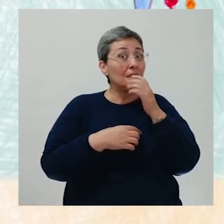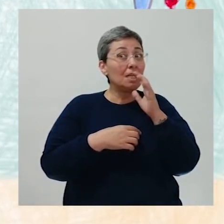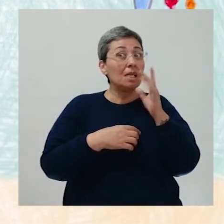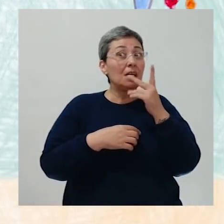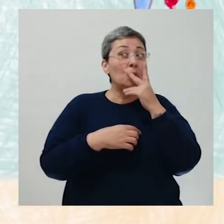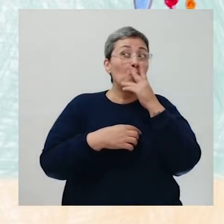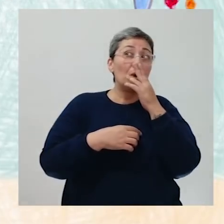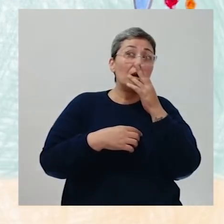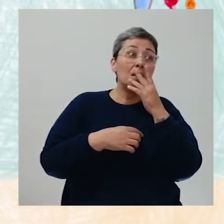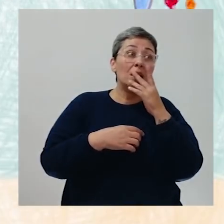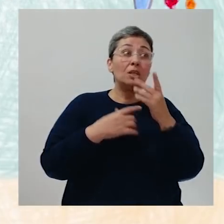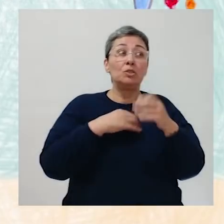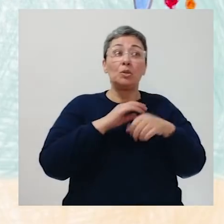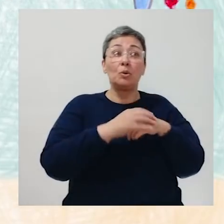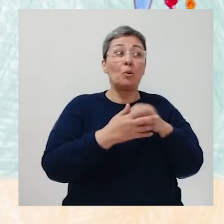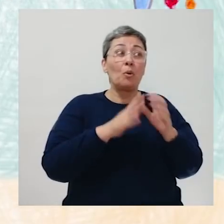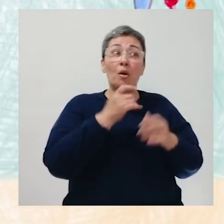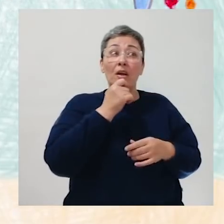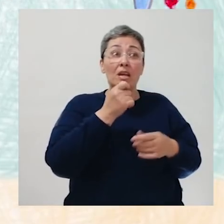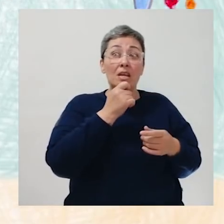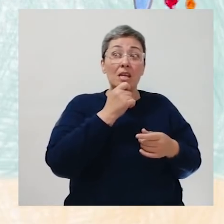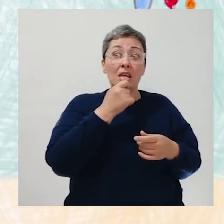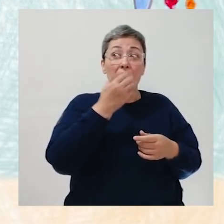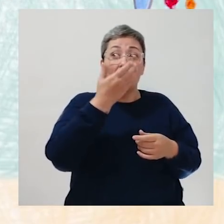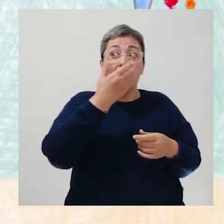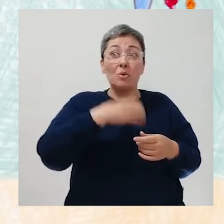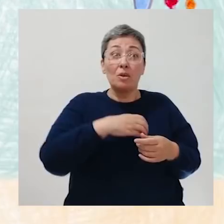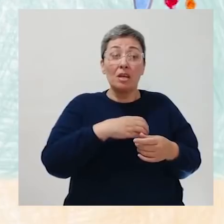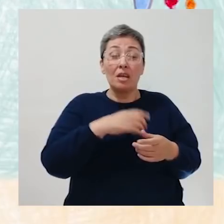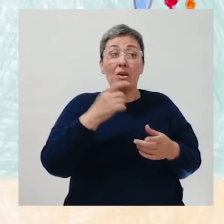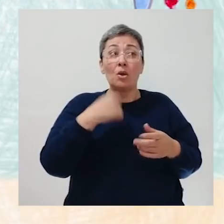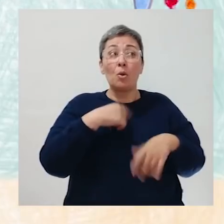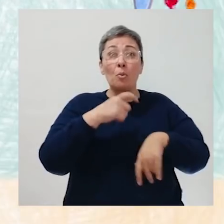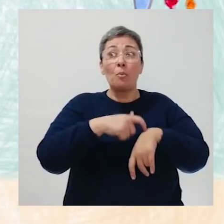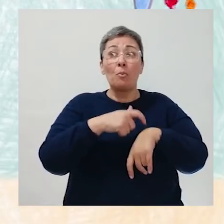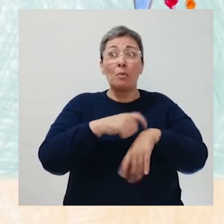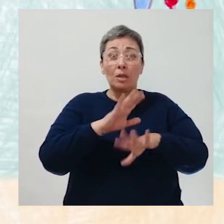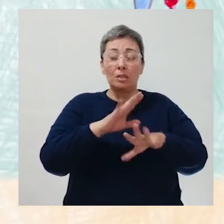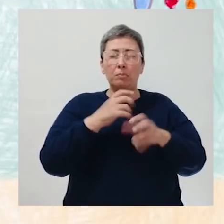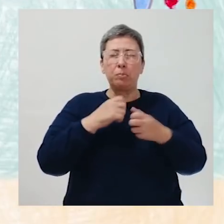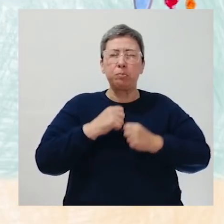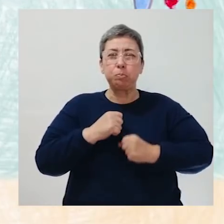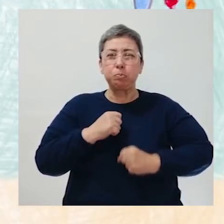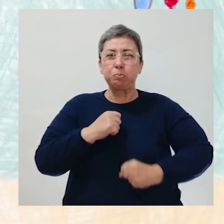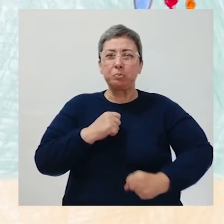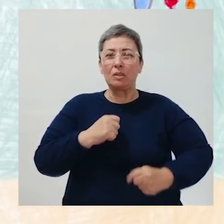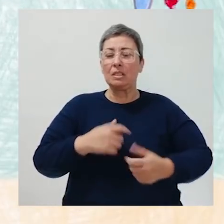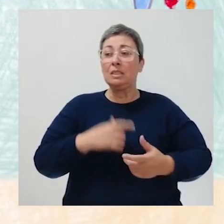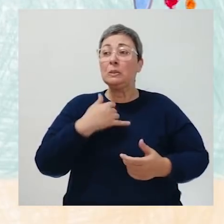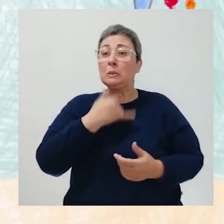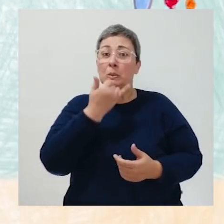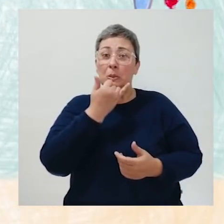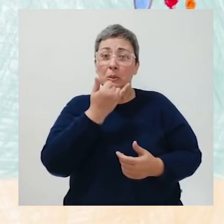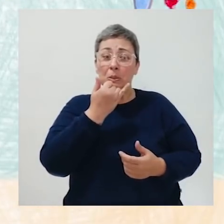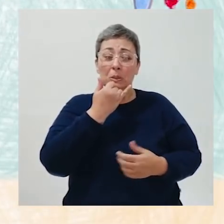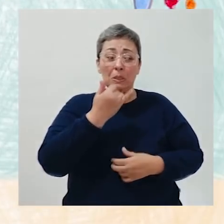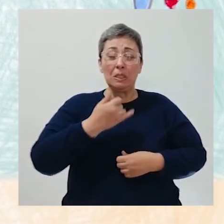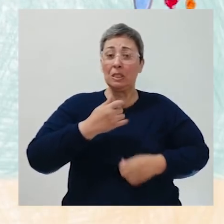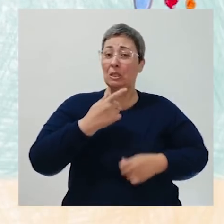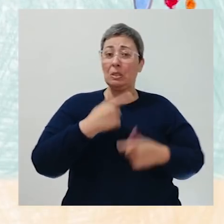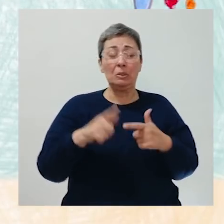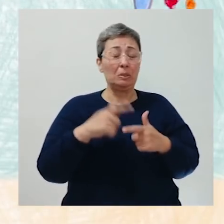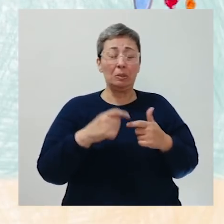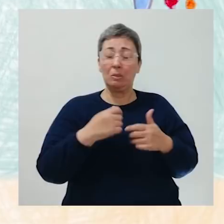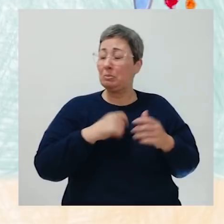Suponha, cara senhora, que eu não tenha lavado a maçã e... Um momento, sim. Desculpe, a situação está fora